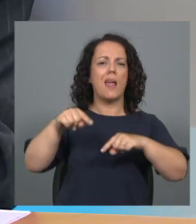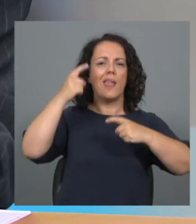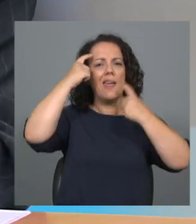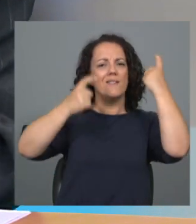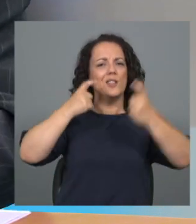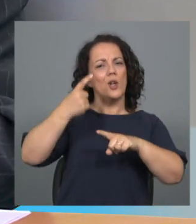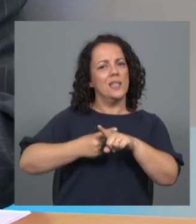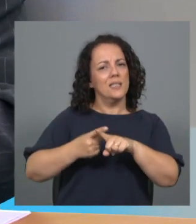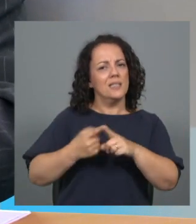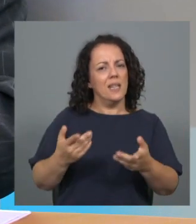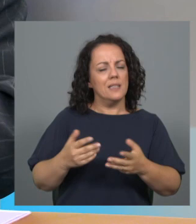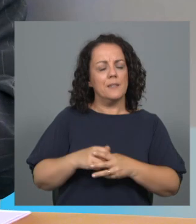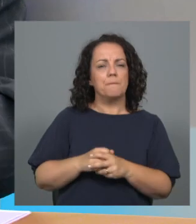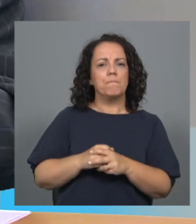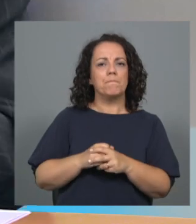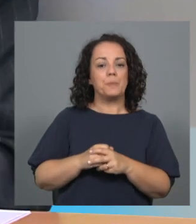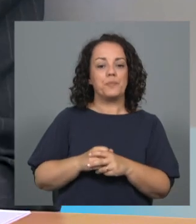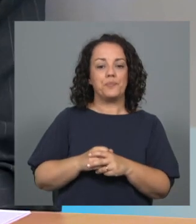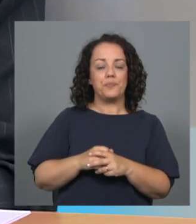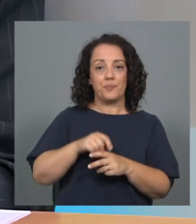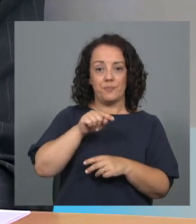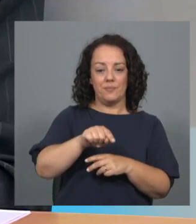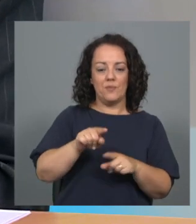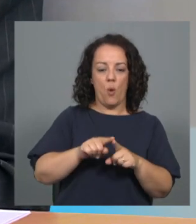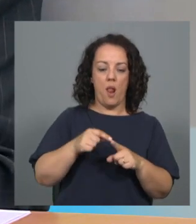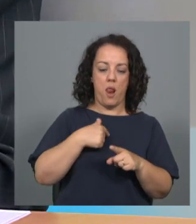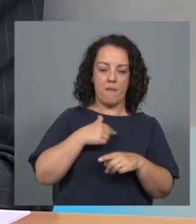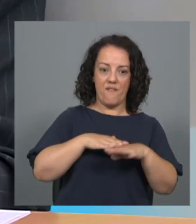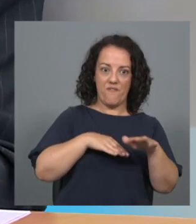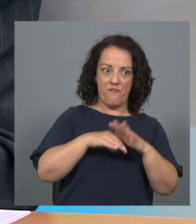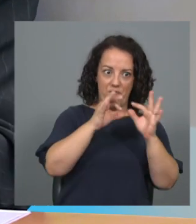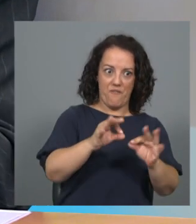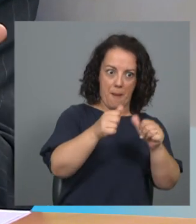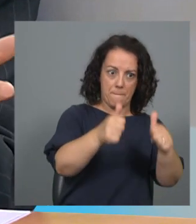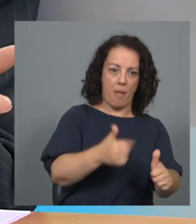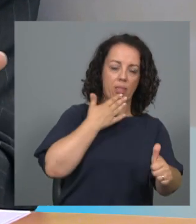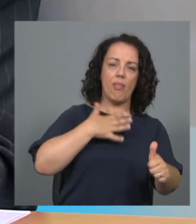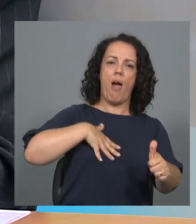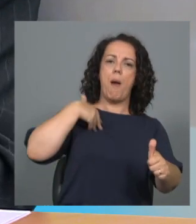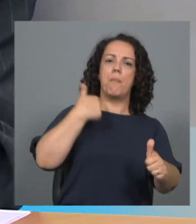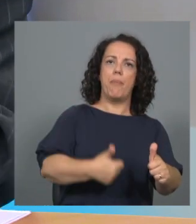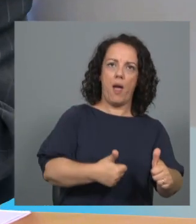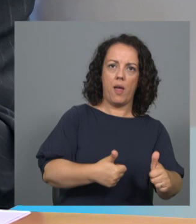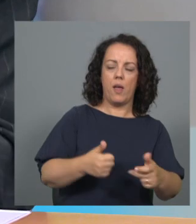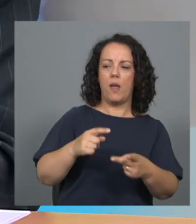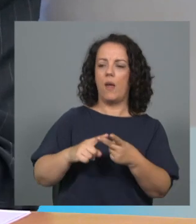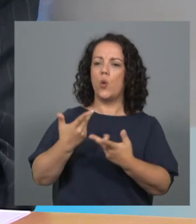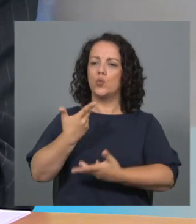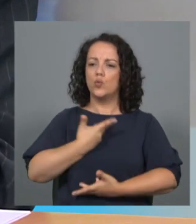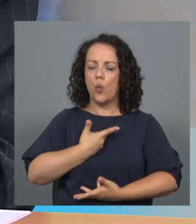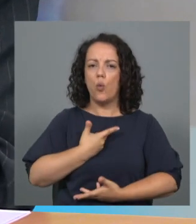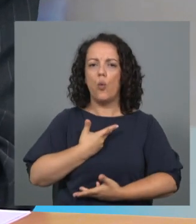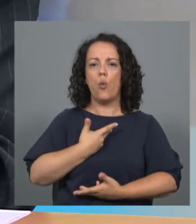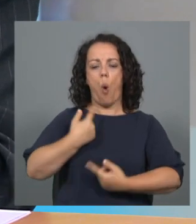Mesmo neste conjunto, fazer o bem faz bem, temos a alegria de ser dom, a existência do